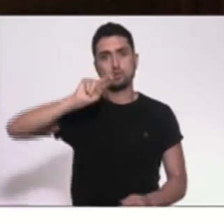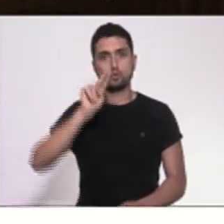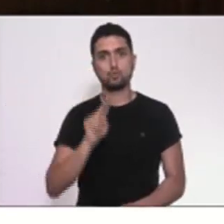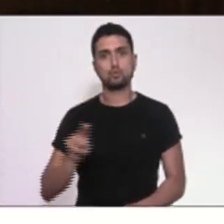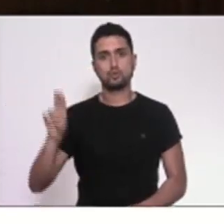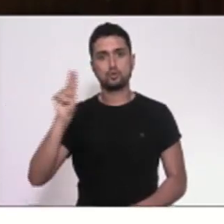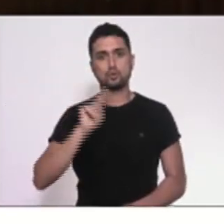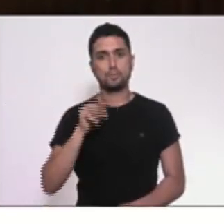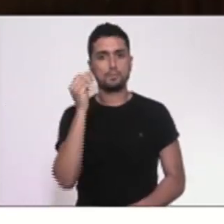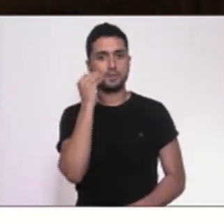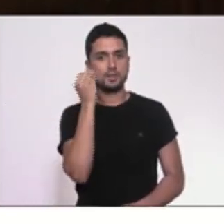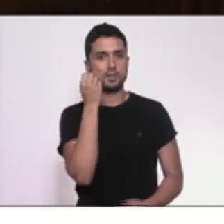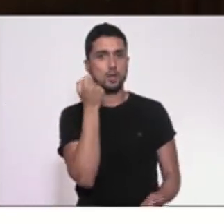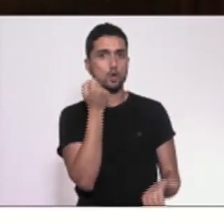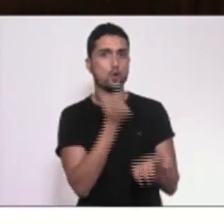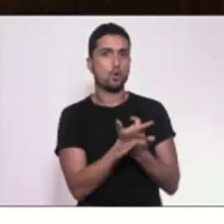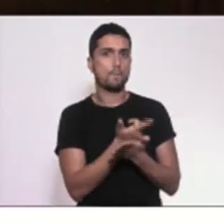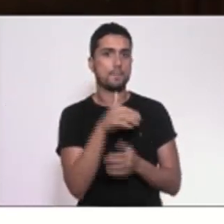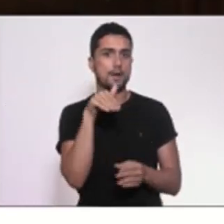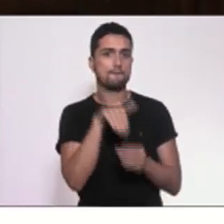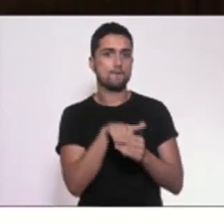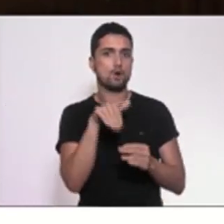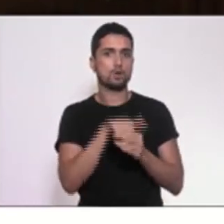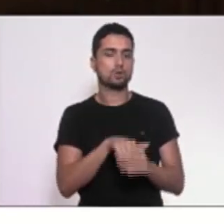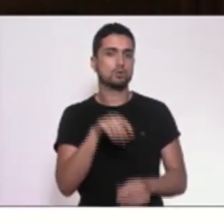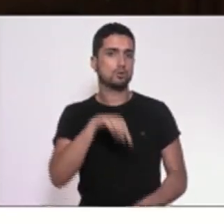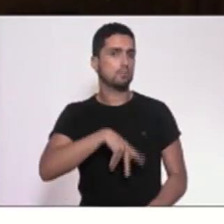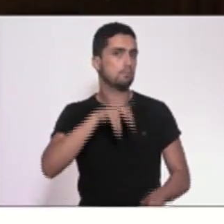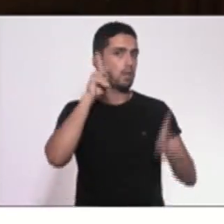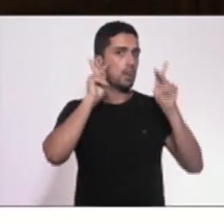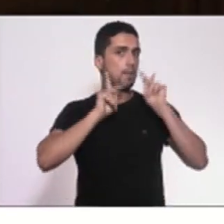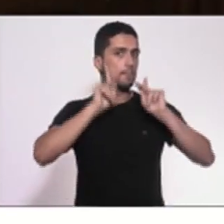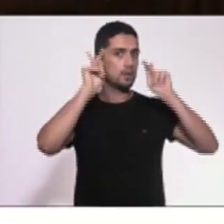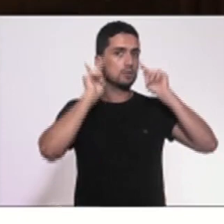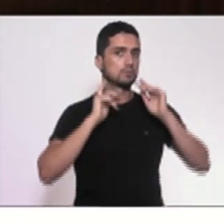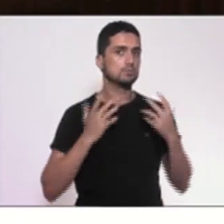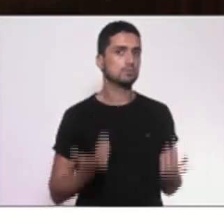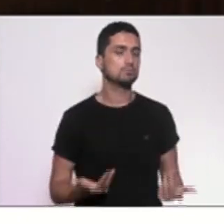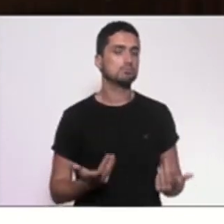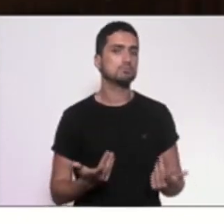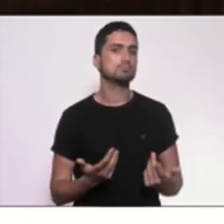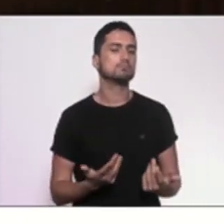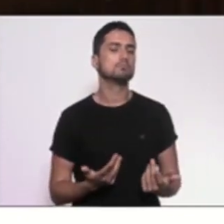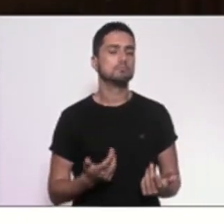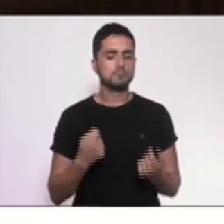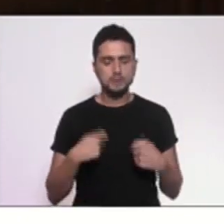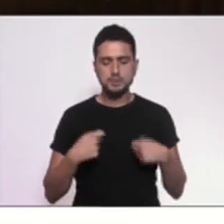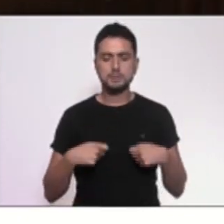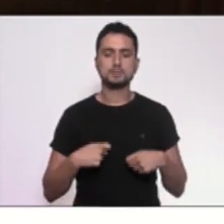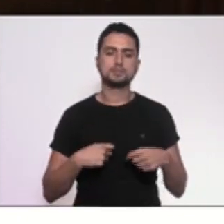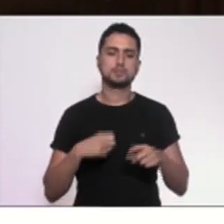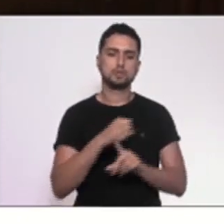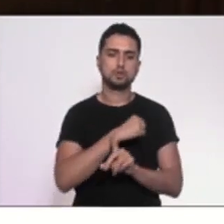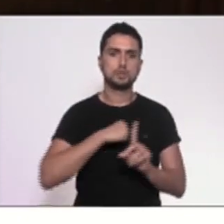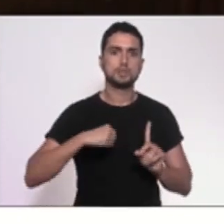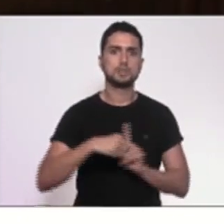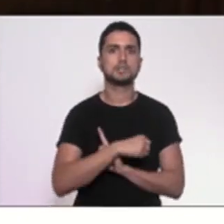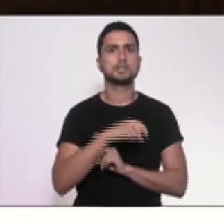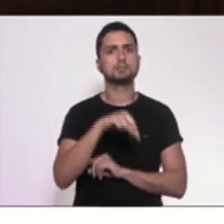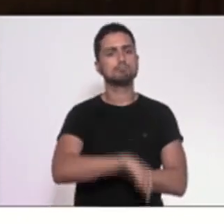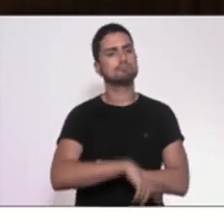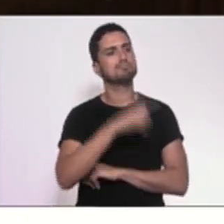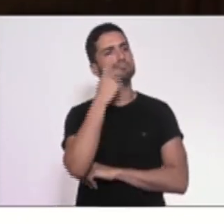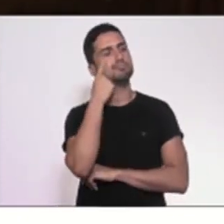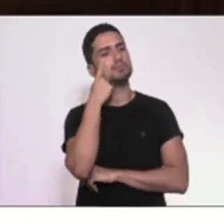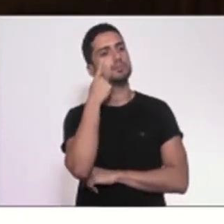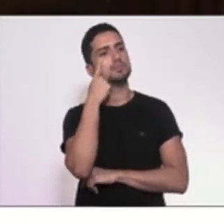tentar comprar votos no parlamento. É fundamental que a população brasileira, que hoje vê uma economia em crise,